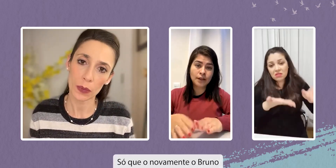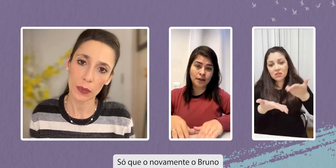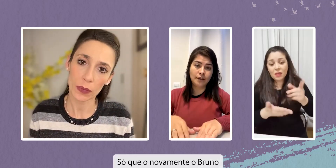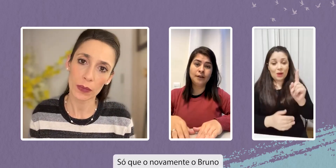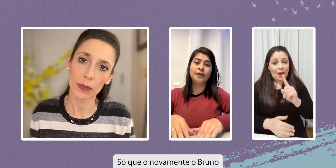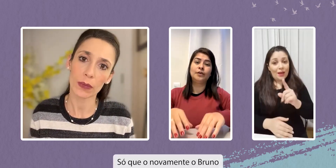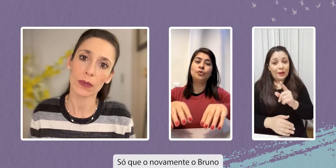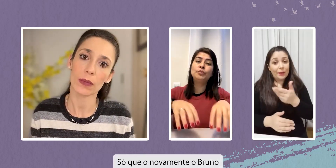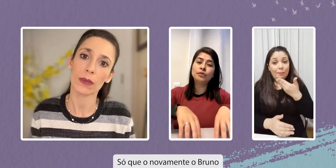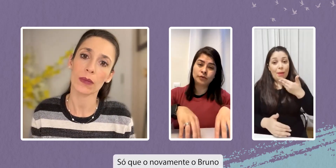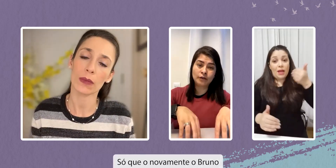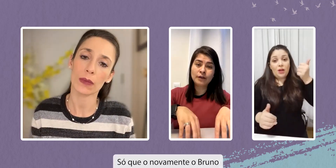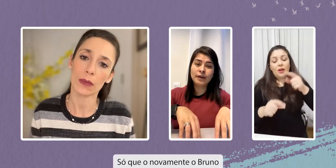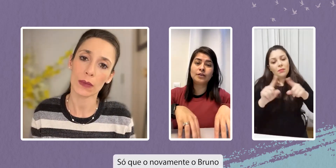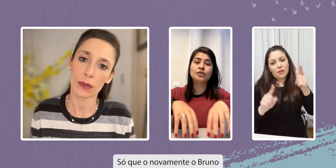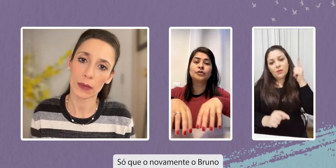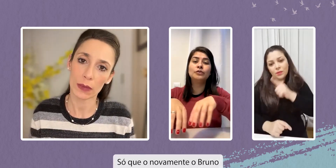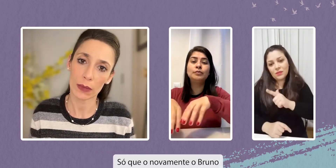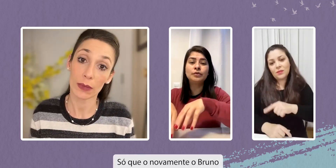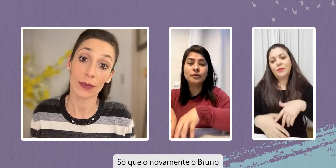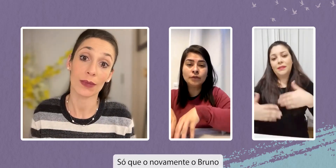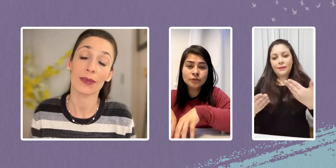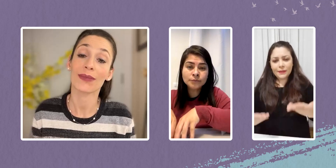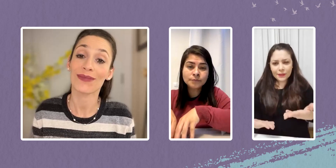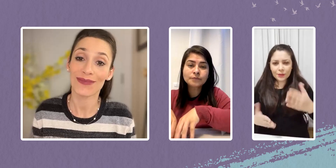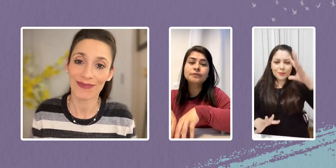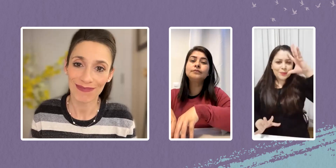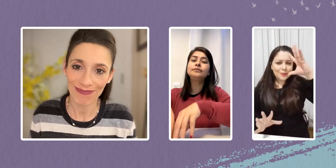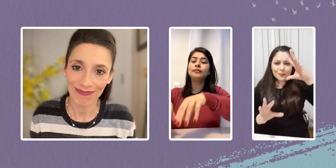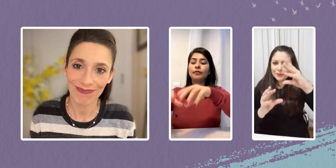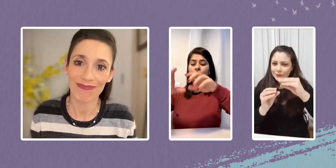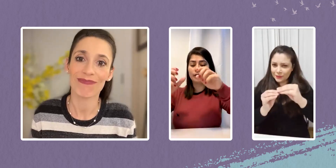Só que novamente, o Bruno